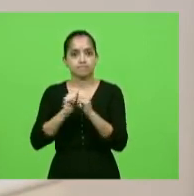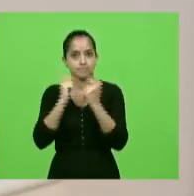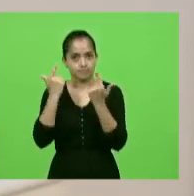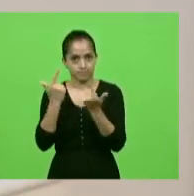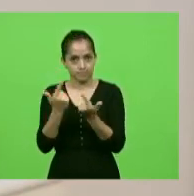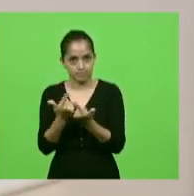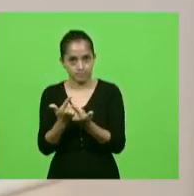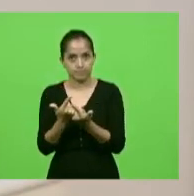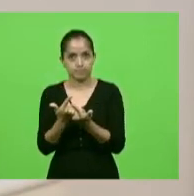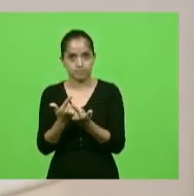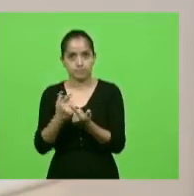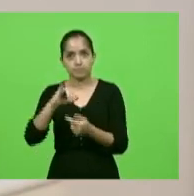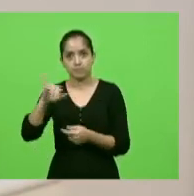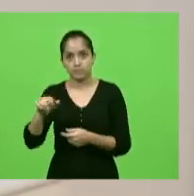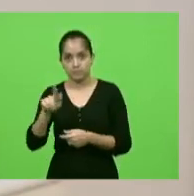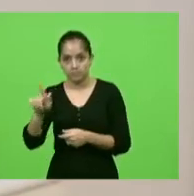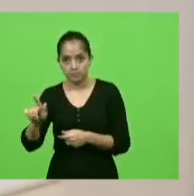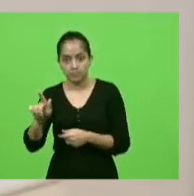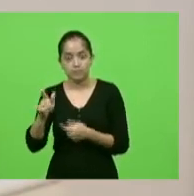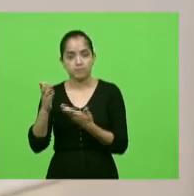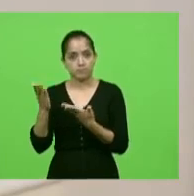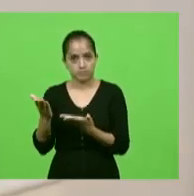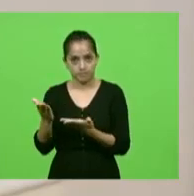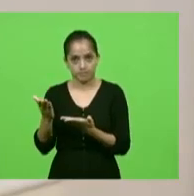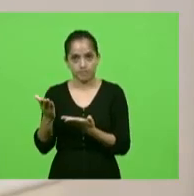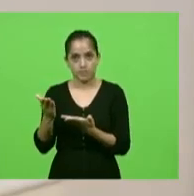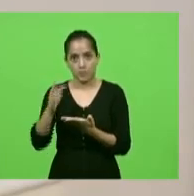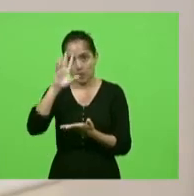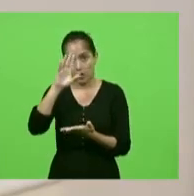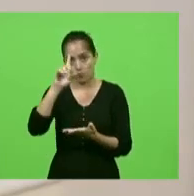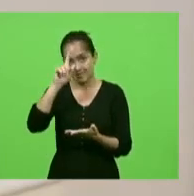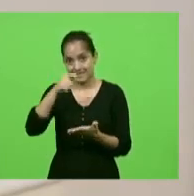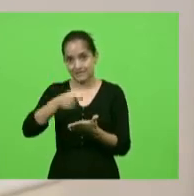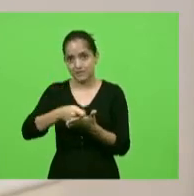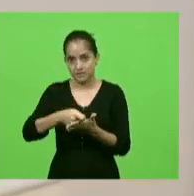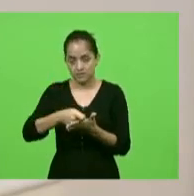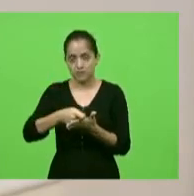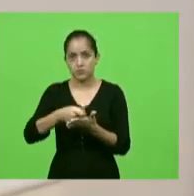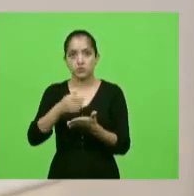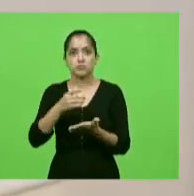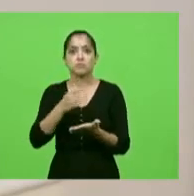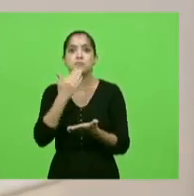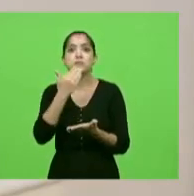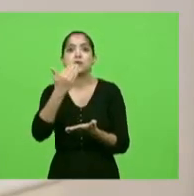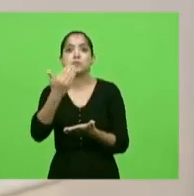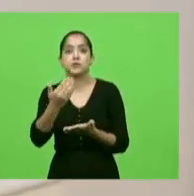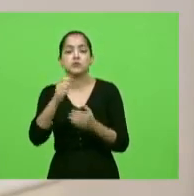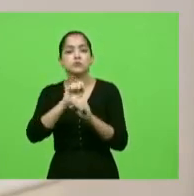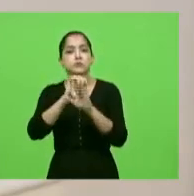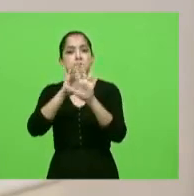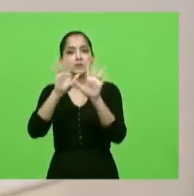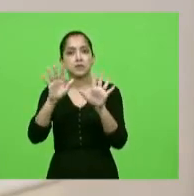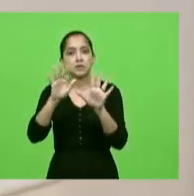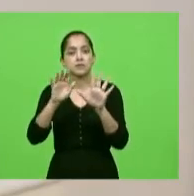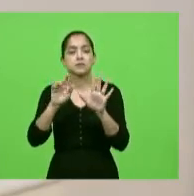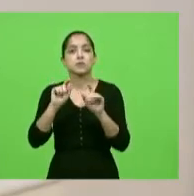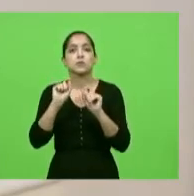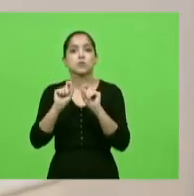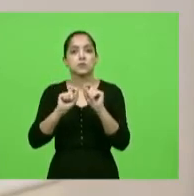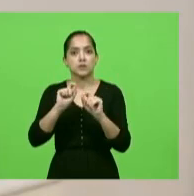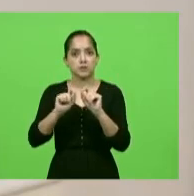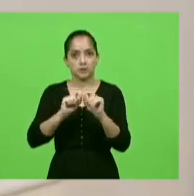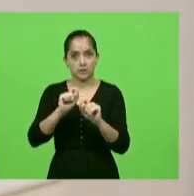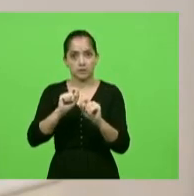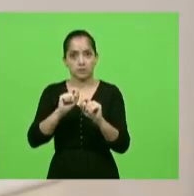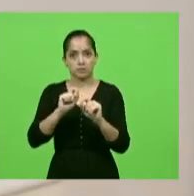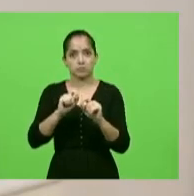Catarina, deputado Júlio César Garcia, ao decidir pelo conhecimento do pedido, esclareceu que, abre aspas, quanto à